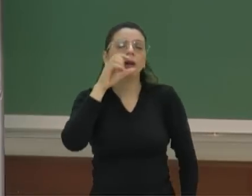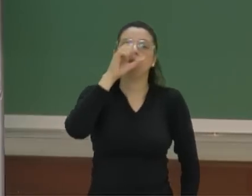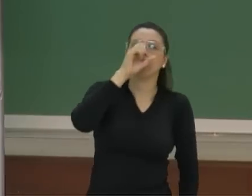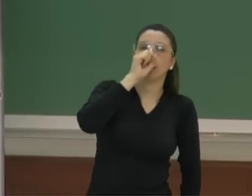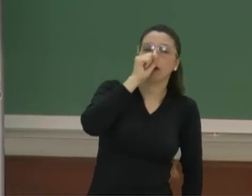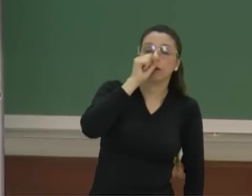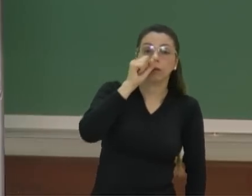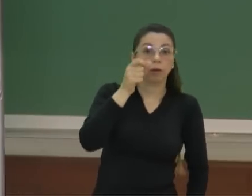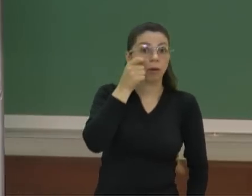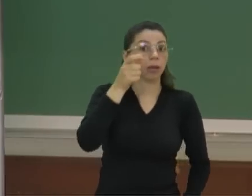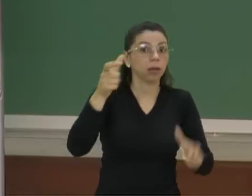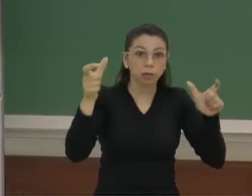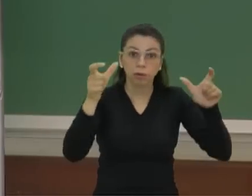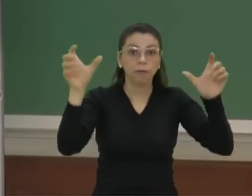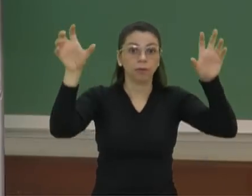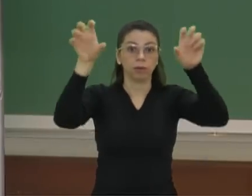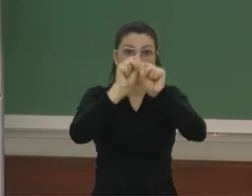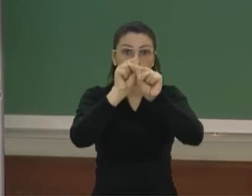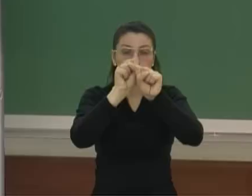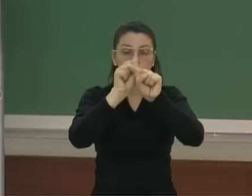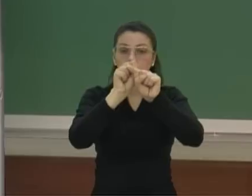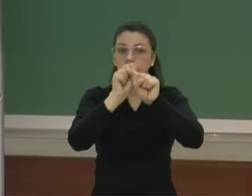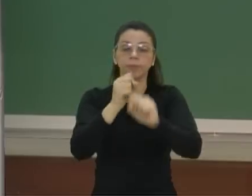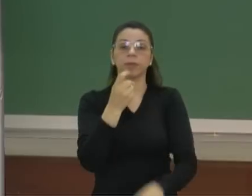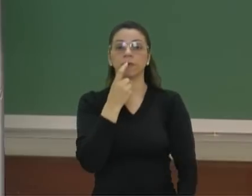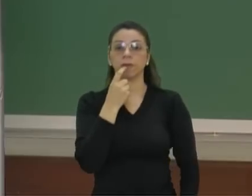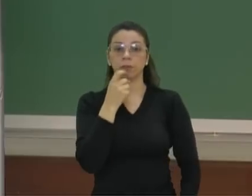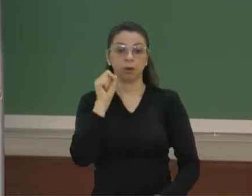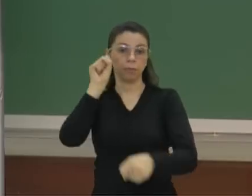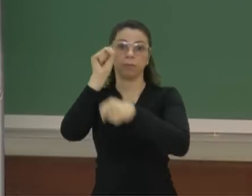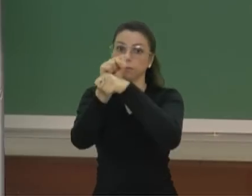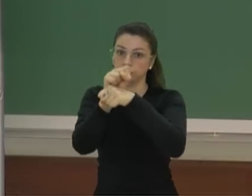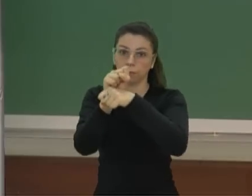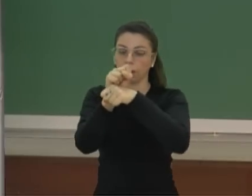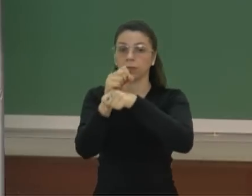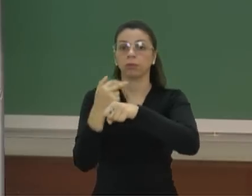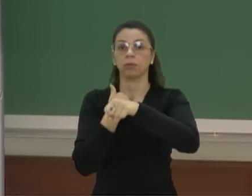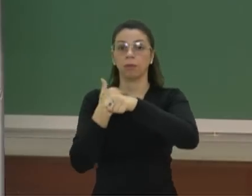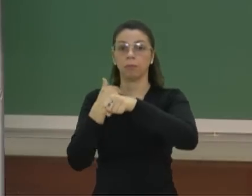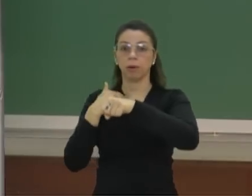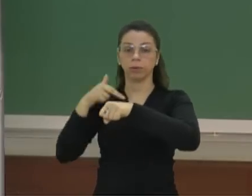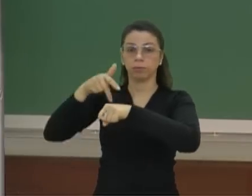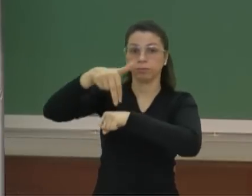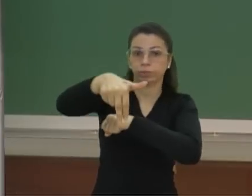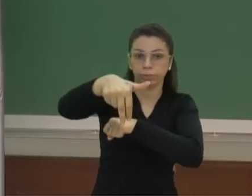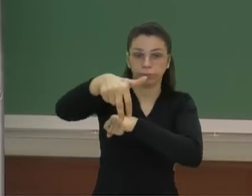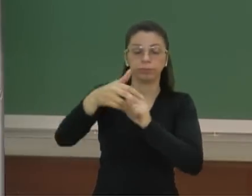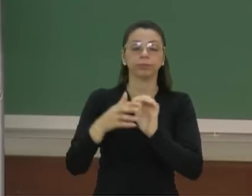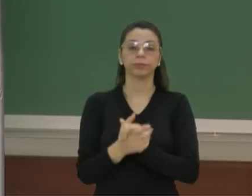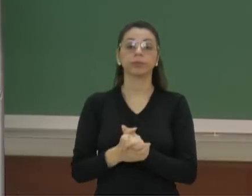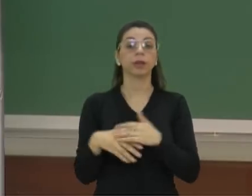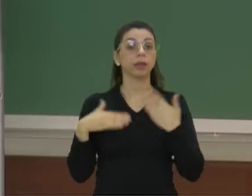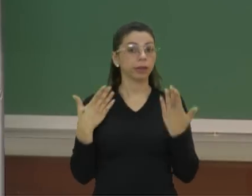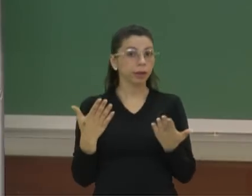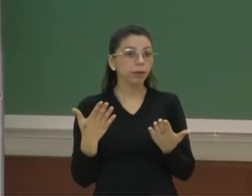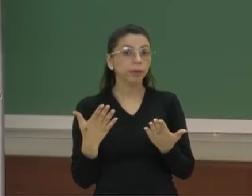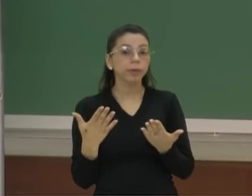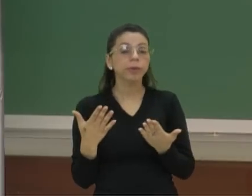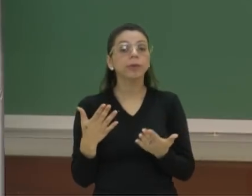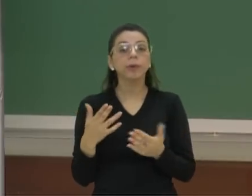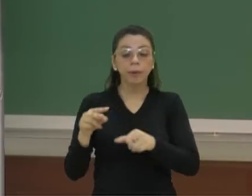vai fechar. Vermelho, pare, não ande. Então, fica combinado que